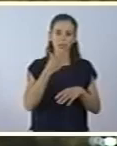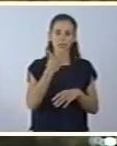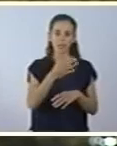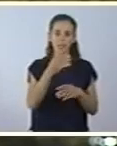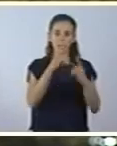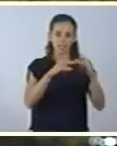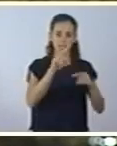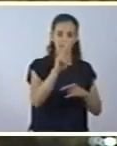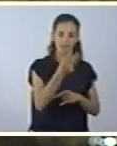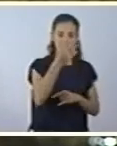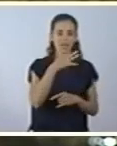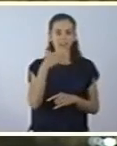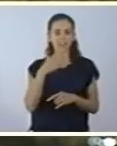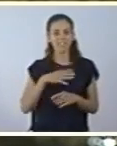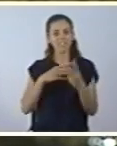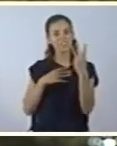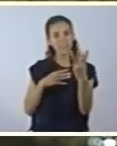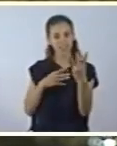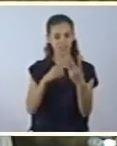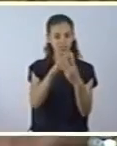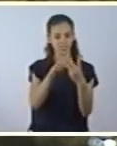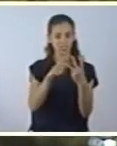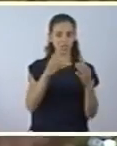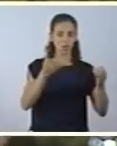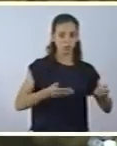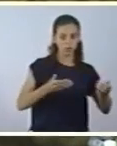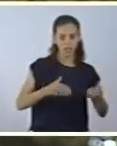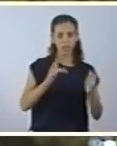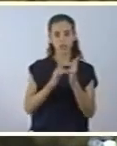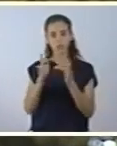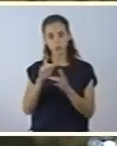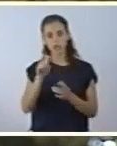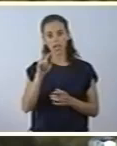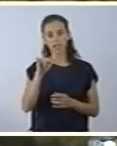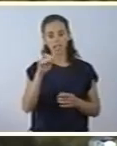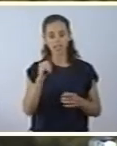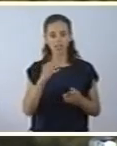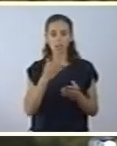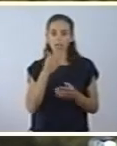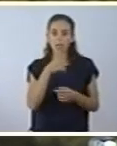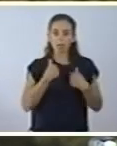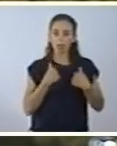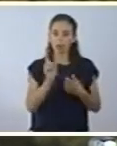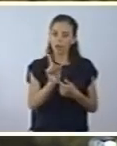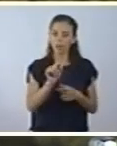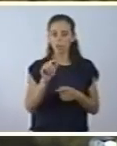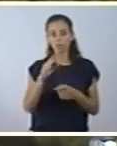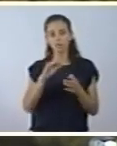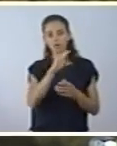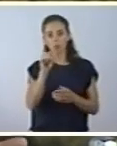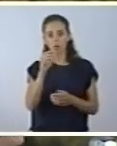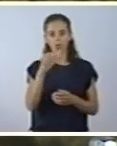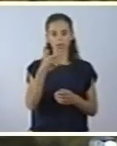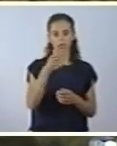três tendas, e engraçado que ele só pede três, para Moisés, para Jesus e para Elias. Ele não pede para ele, nem para João, nem